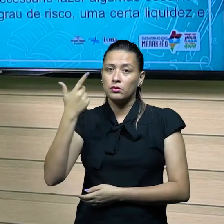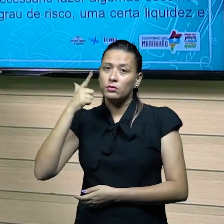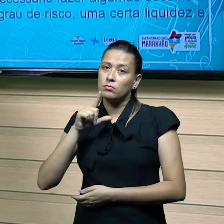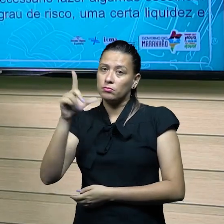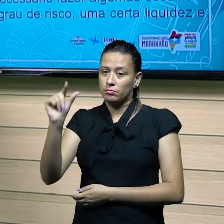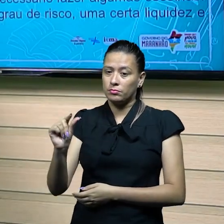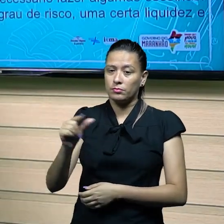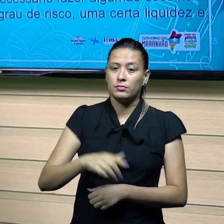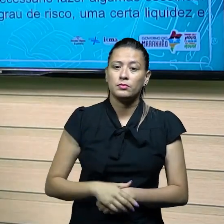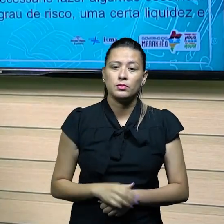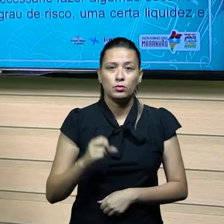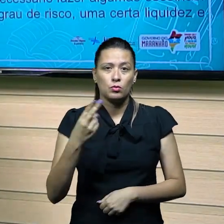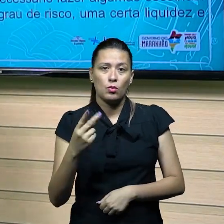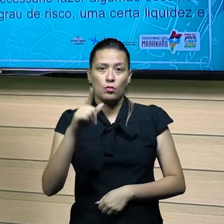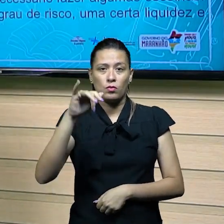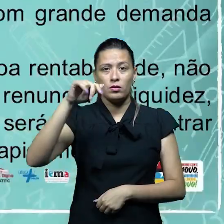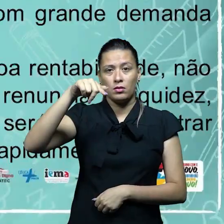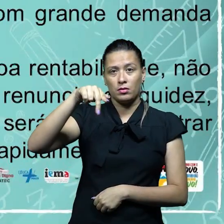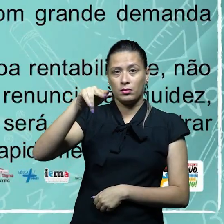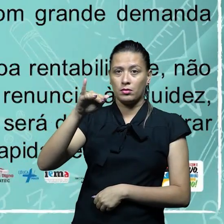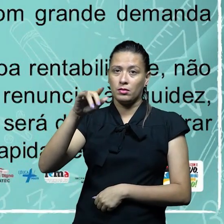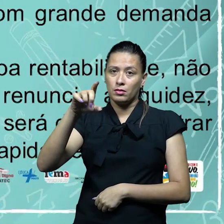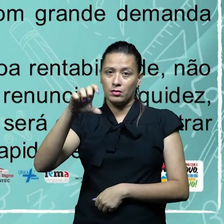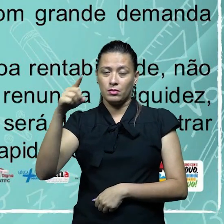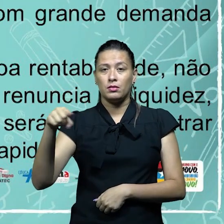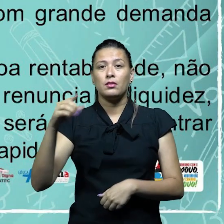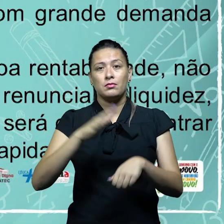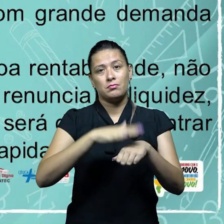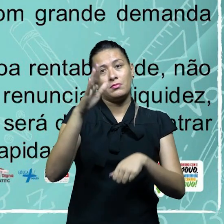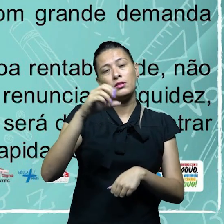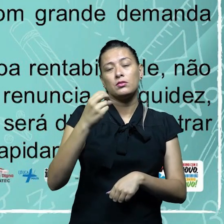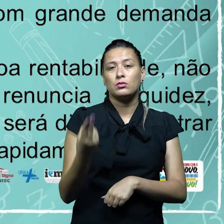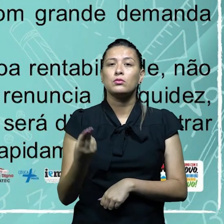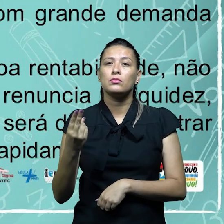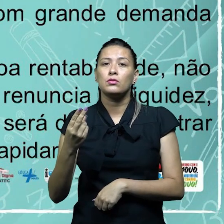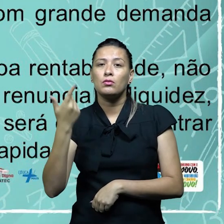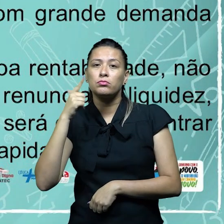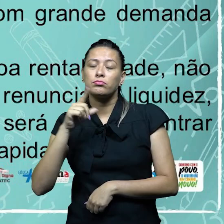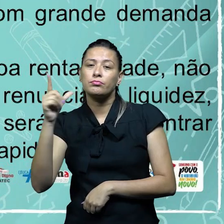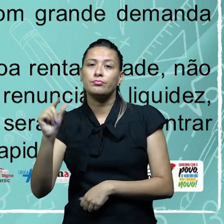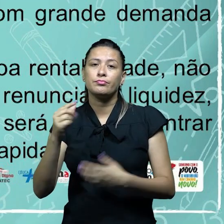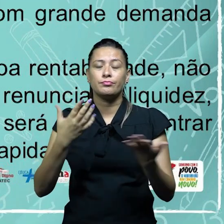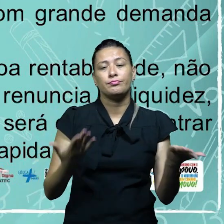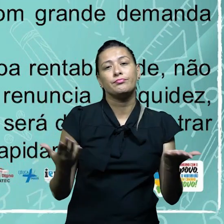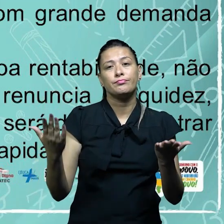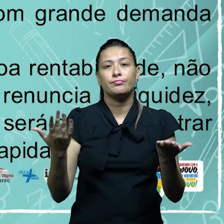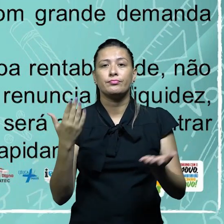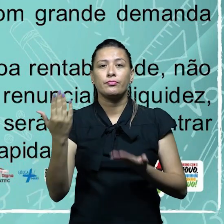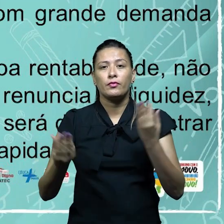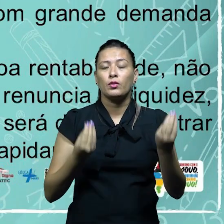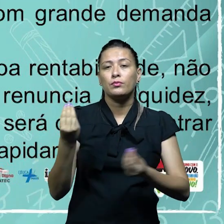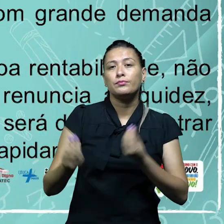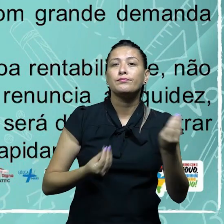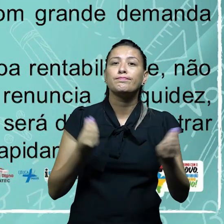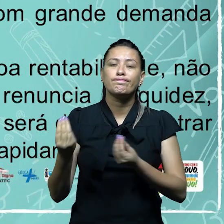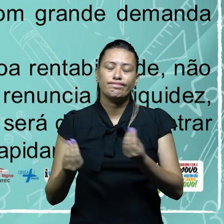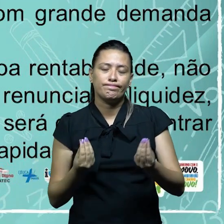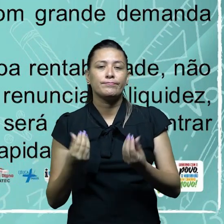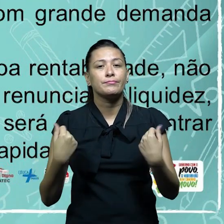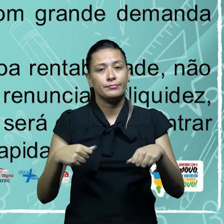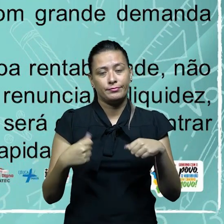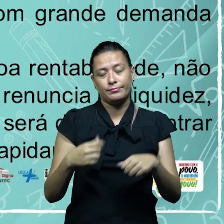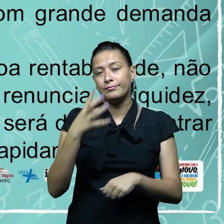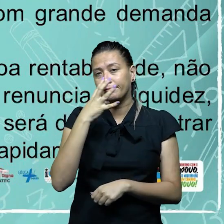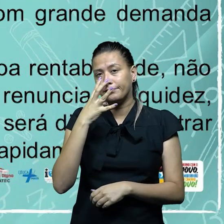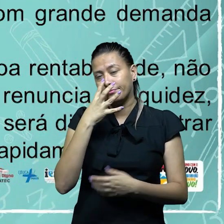tem que ser analisado no momento que você for fazer a aplicação. Tá? Então aqui a gente vai analisar uma situação para vocês observarem como é que